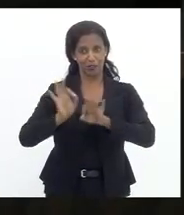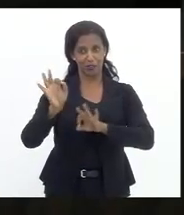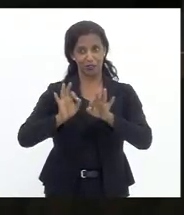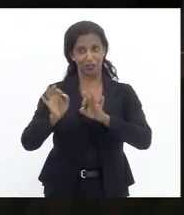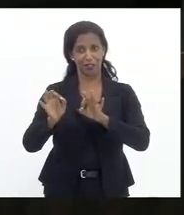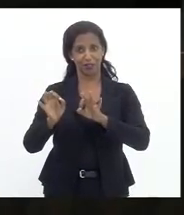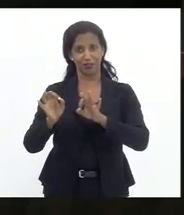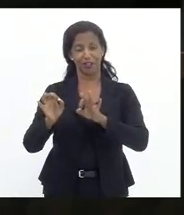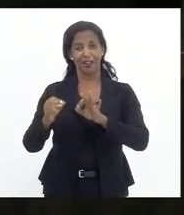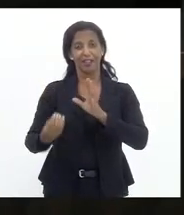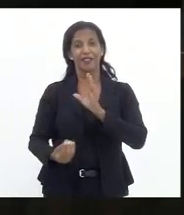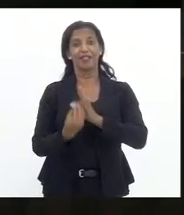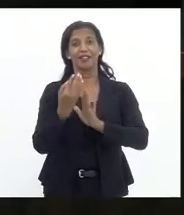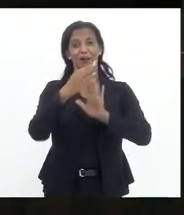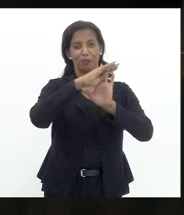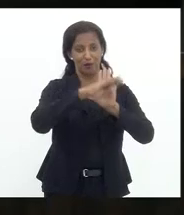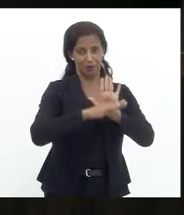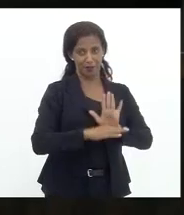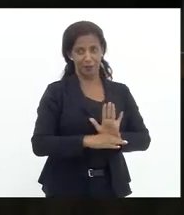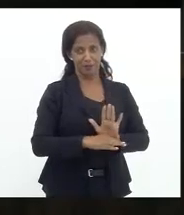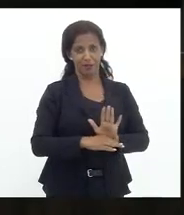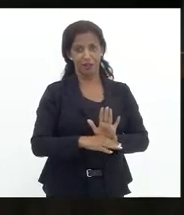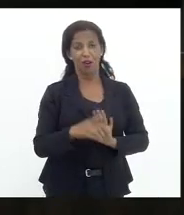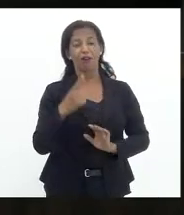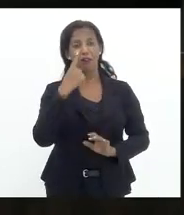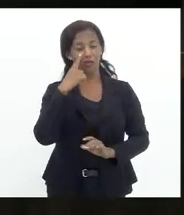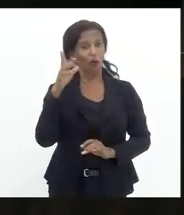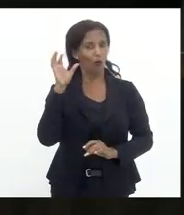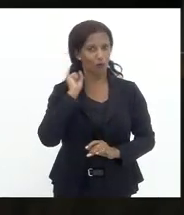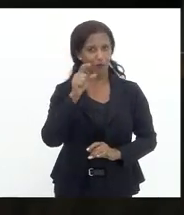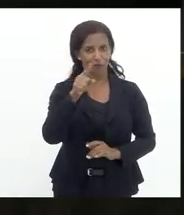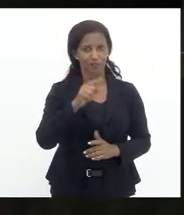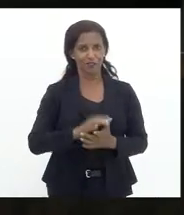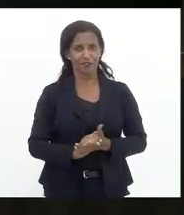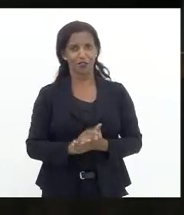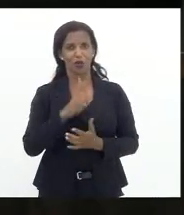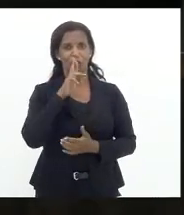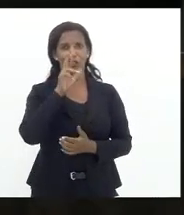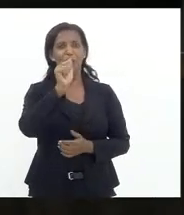que cria programa. Ouviu, deputado Rodrigo?